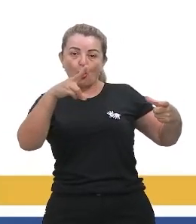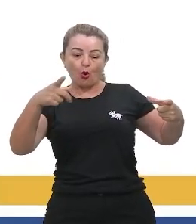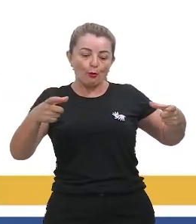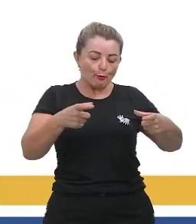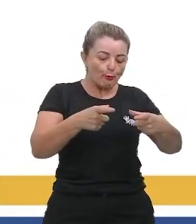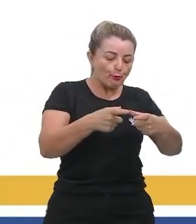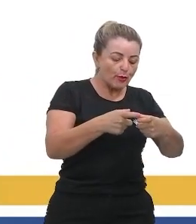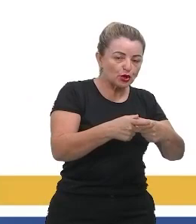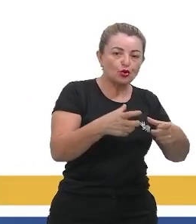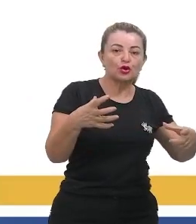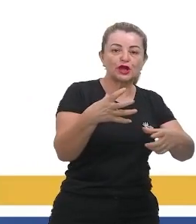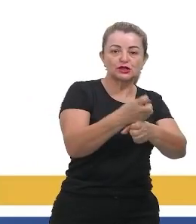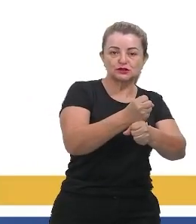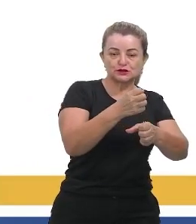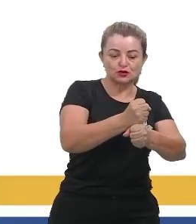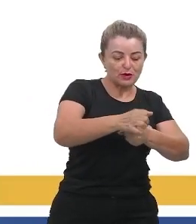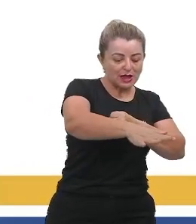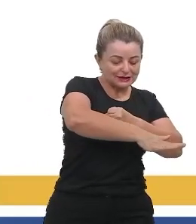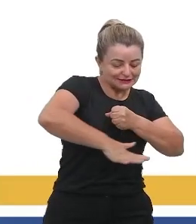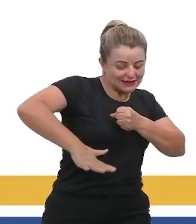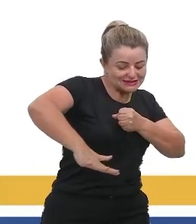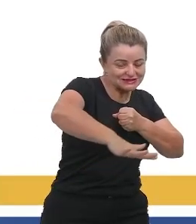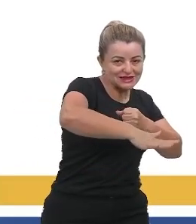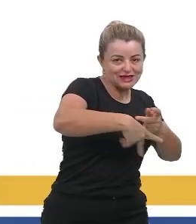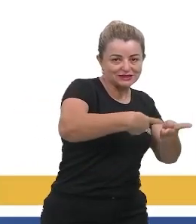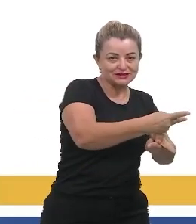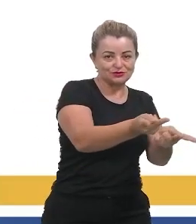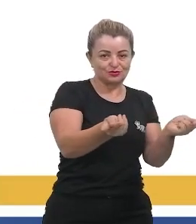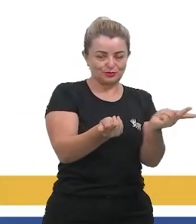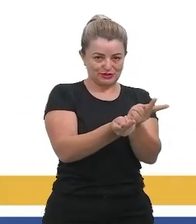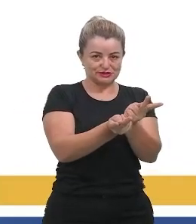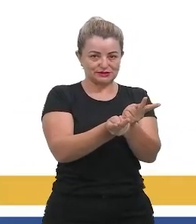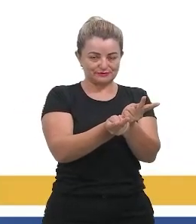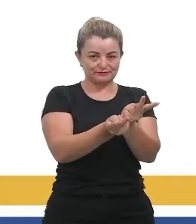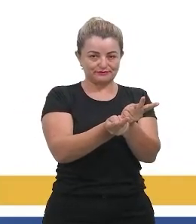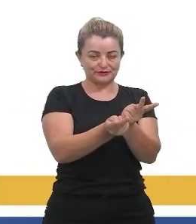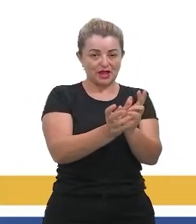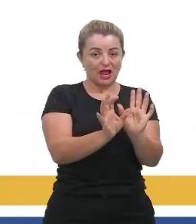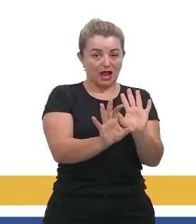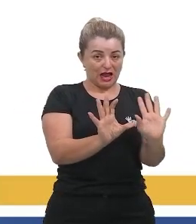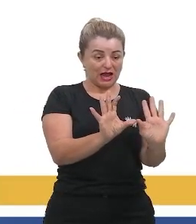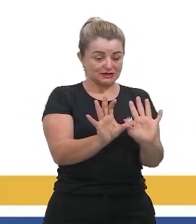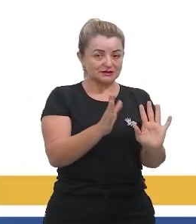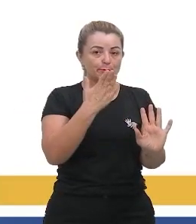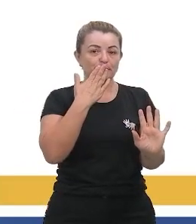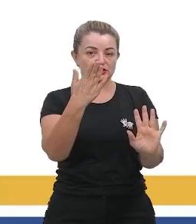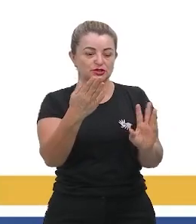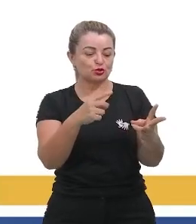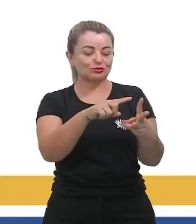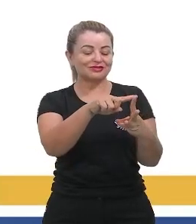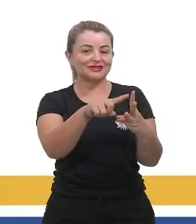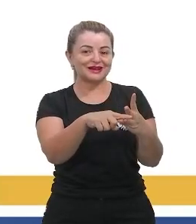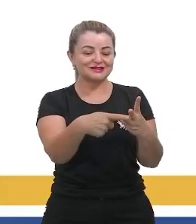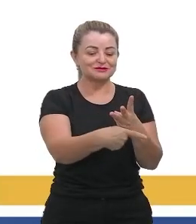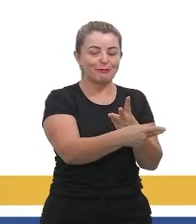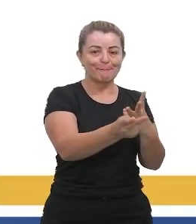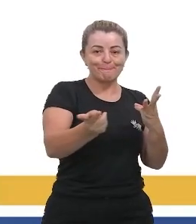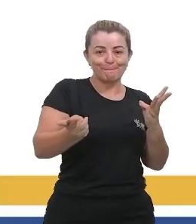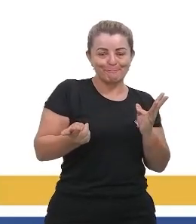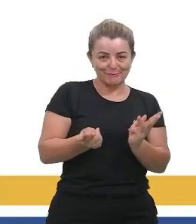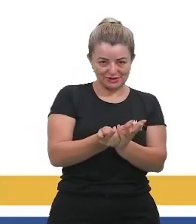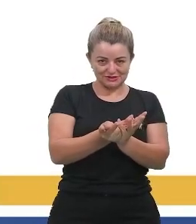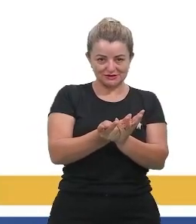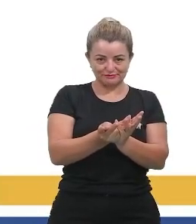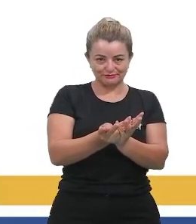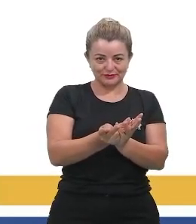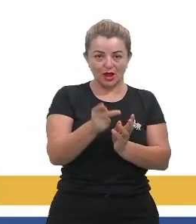a soma das áreas das pizzas dos 2 amigos. Assim, foram pedidas 3 pizzas. O professor as dividiu